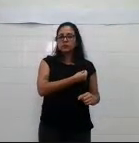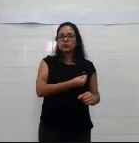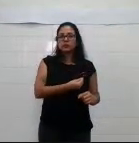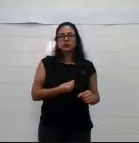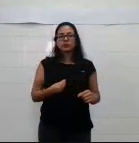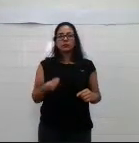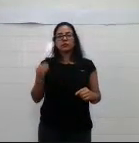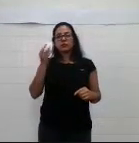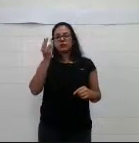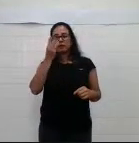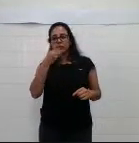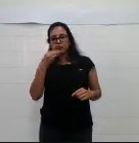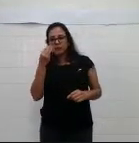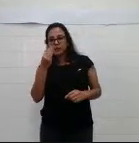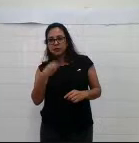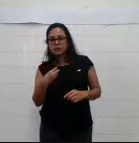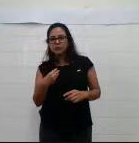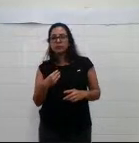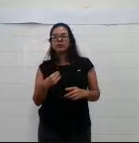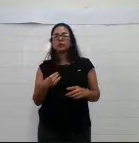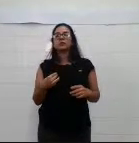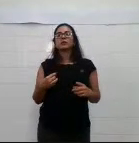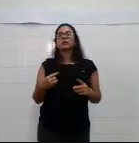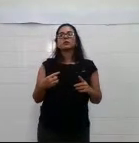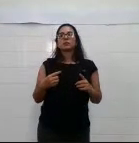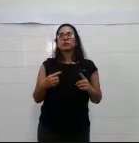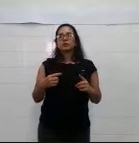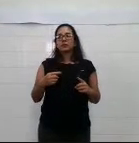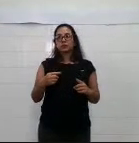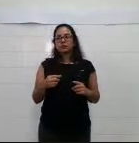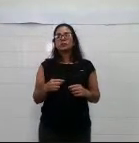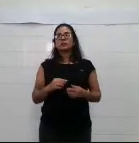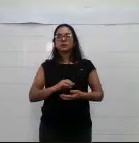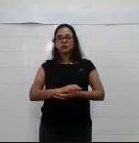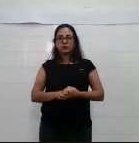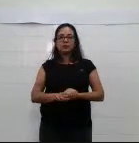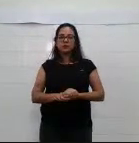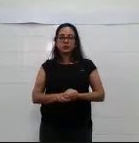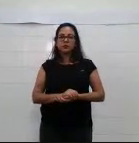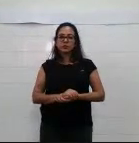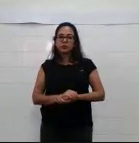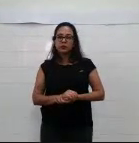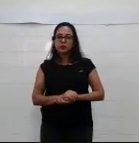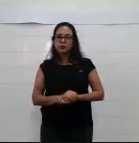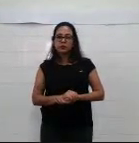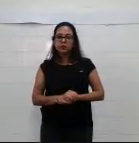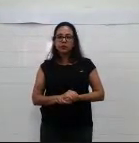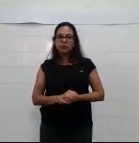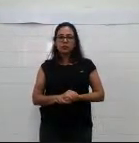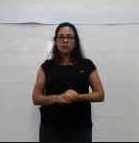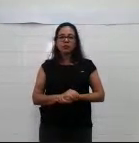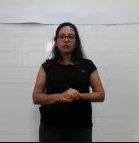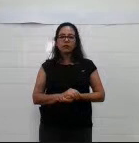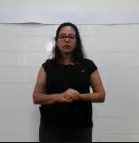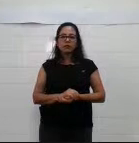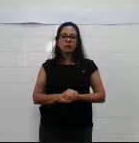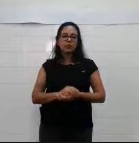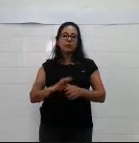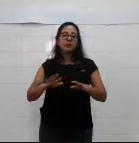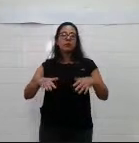negra, né, e minha vulnerabilidade é meio que elevada à décima potência. Então, por